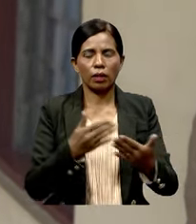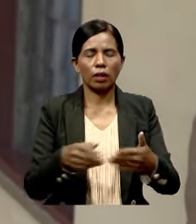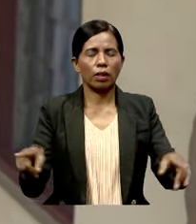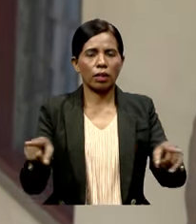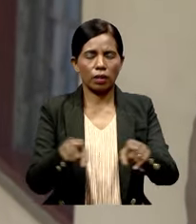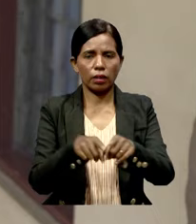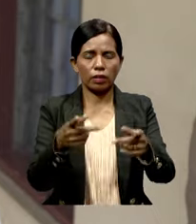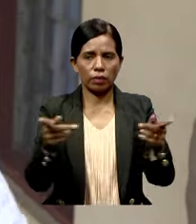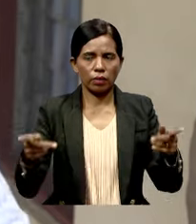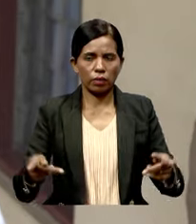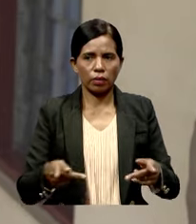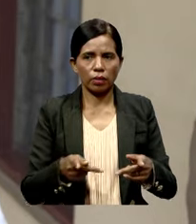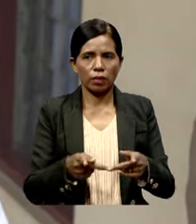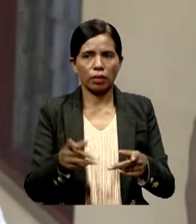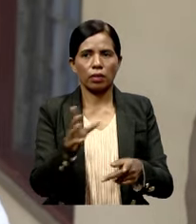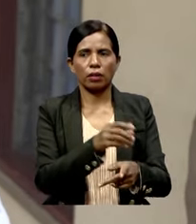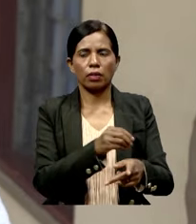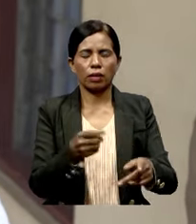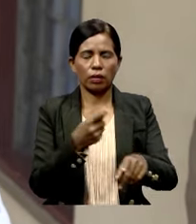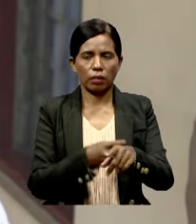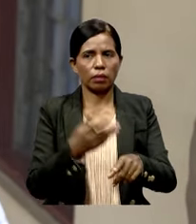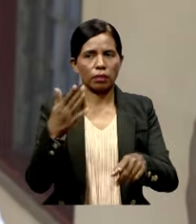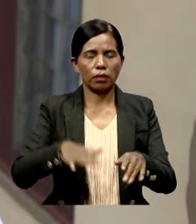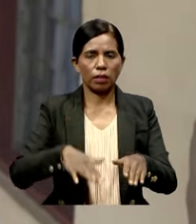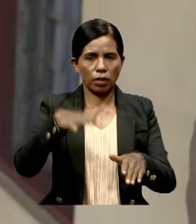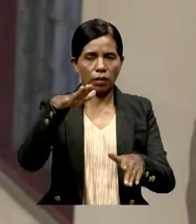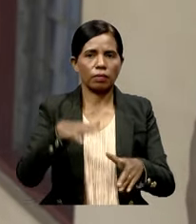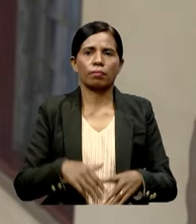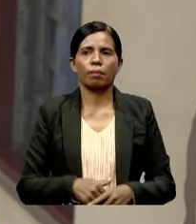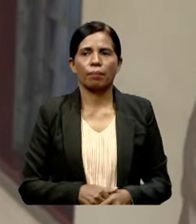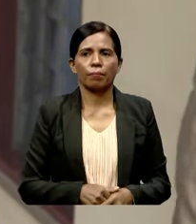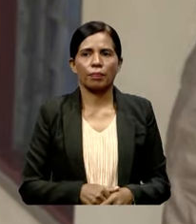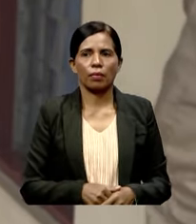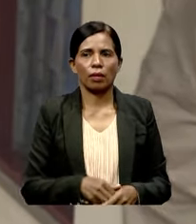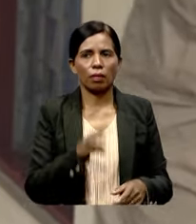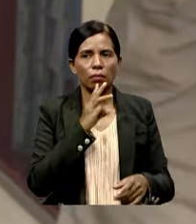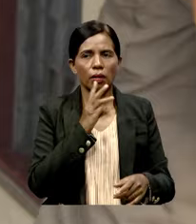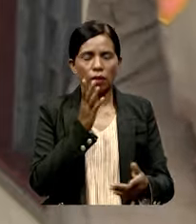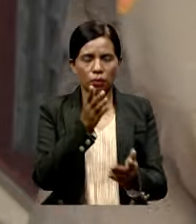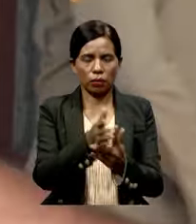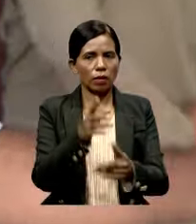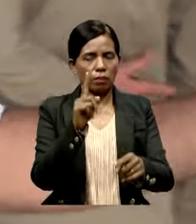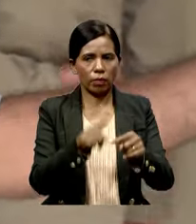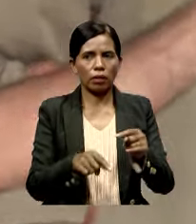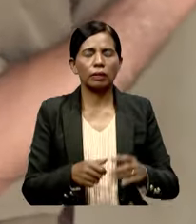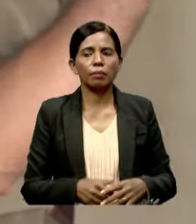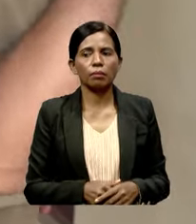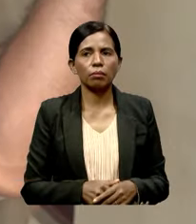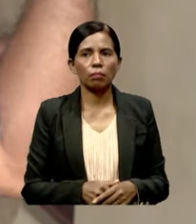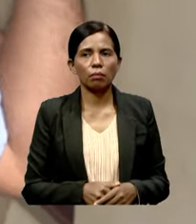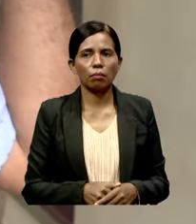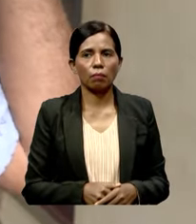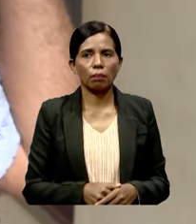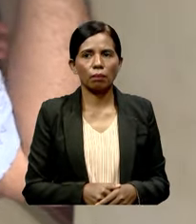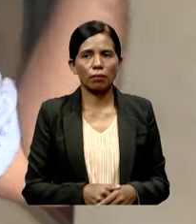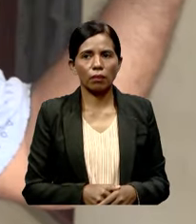serne nia ho situasi ngende ba aste fale antam be kono tun la bele antam nia tampung hela ya